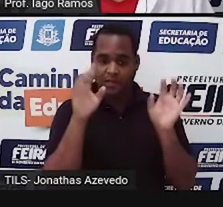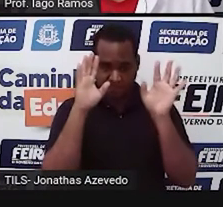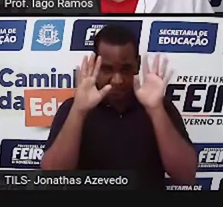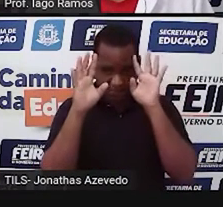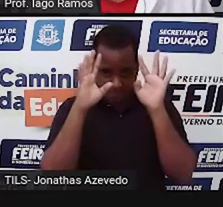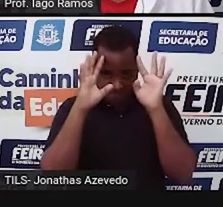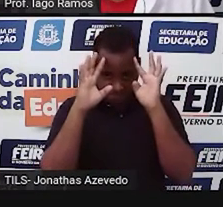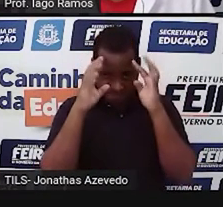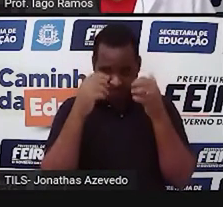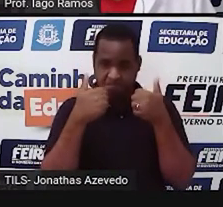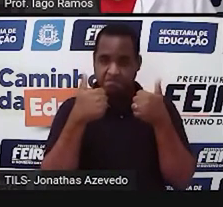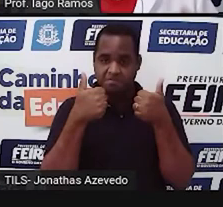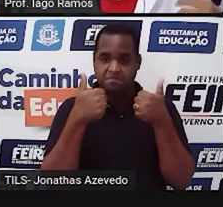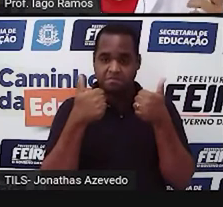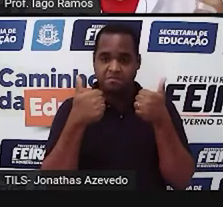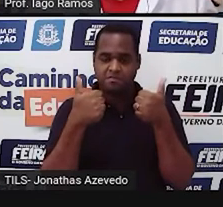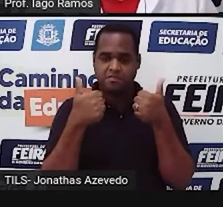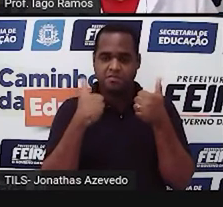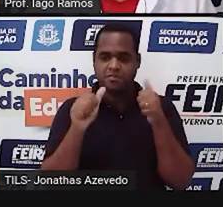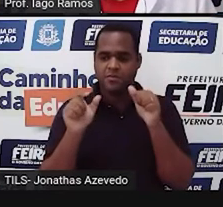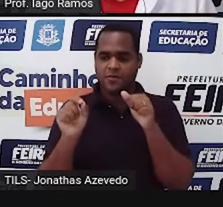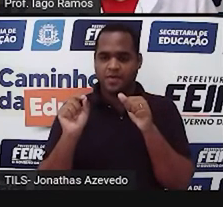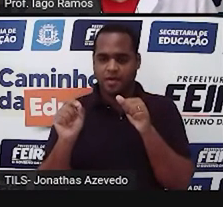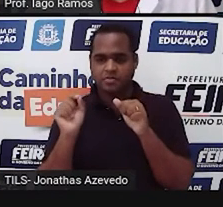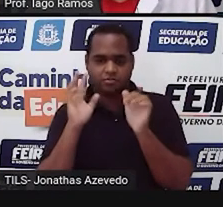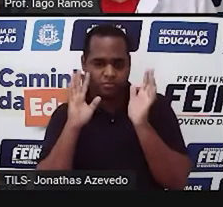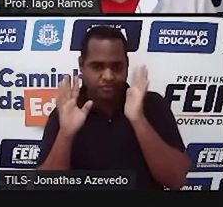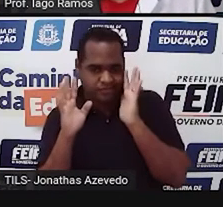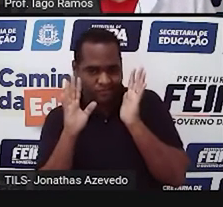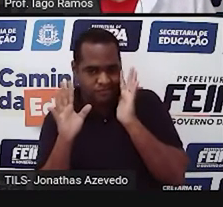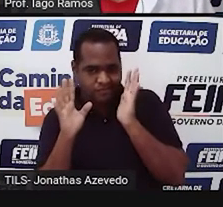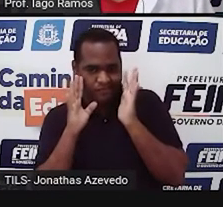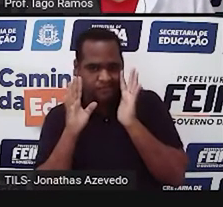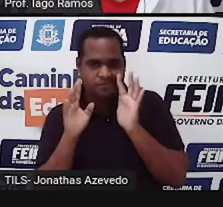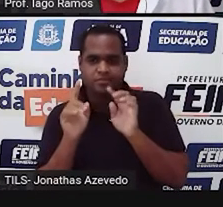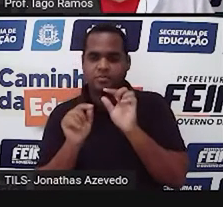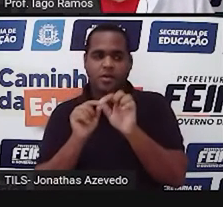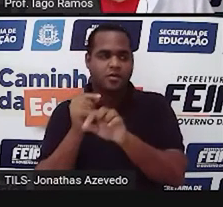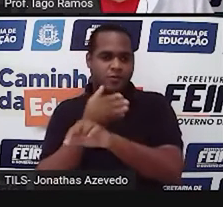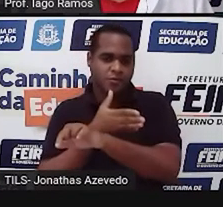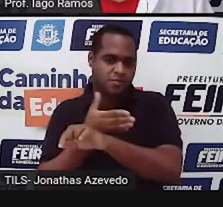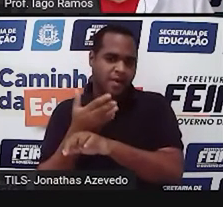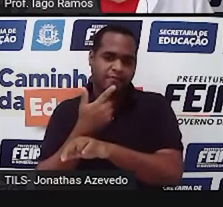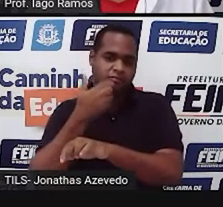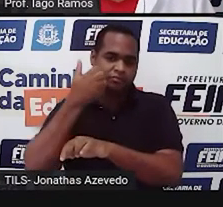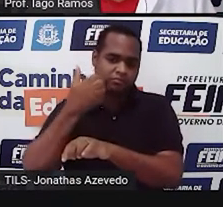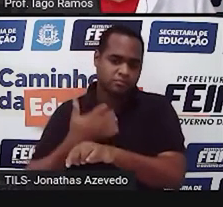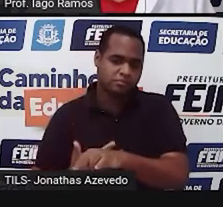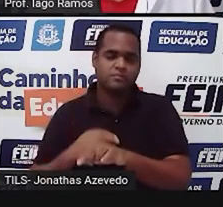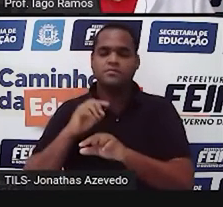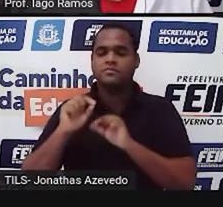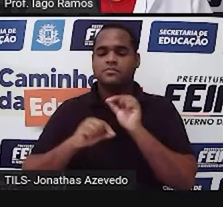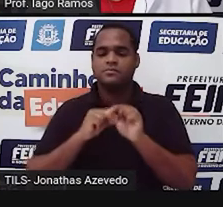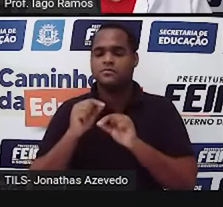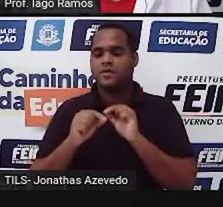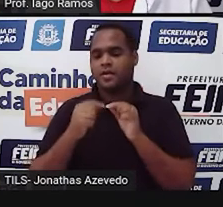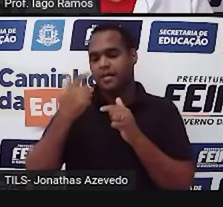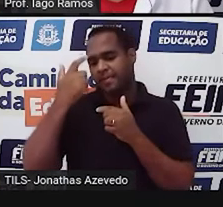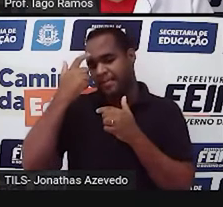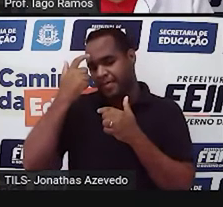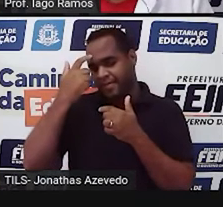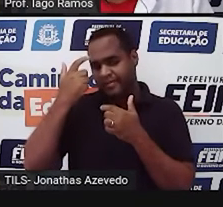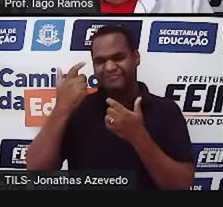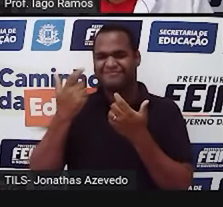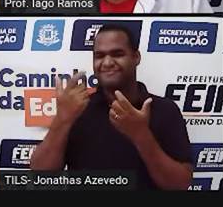vivos que pensam e os que não pensam a gente costumava dizer que são seres irracionais